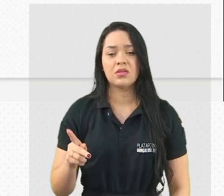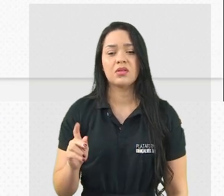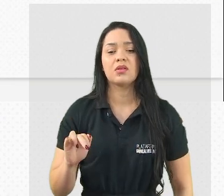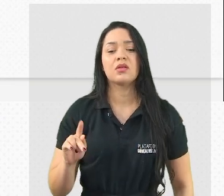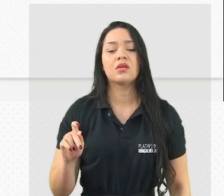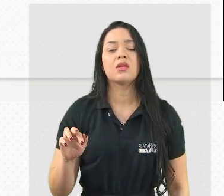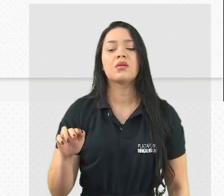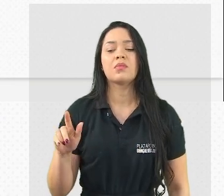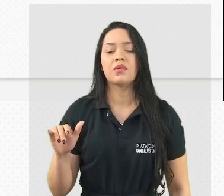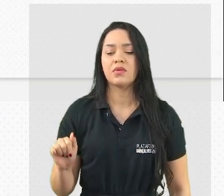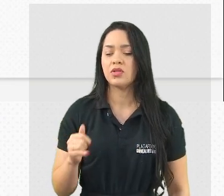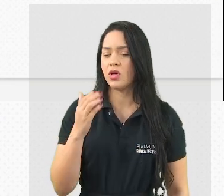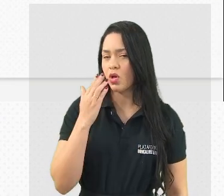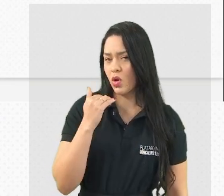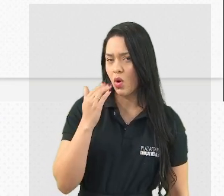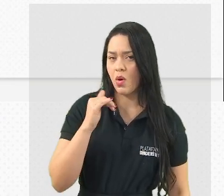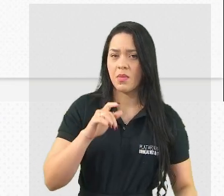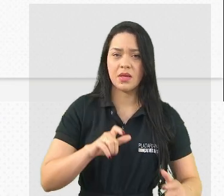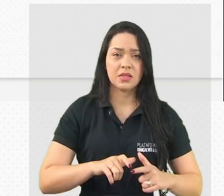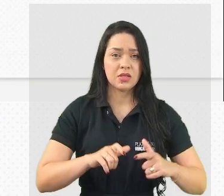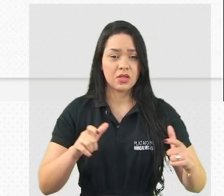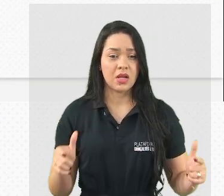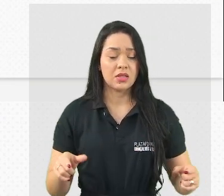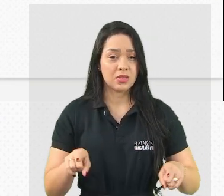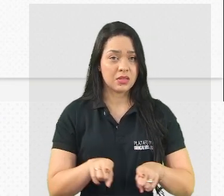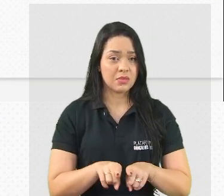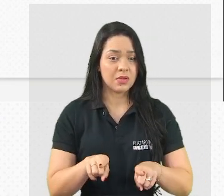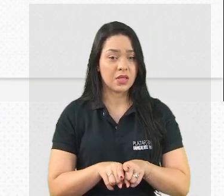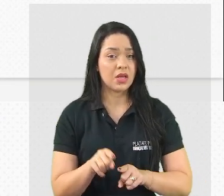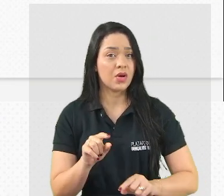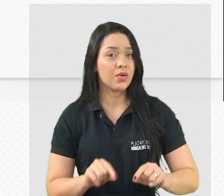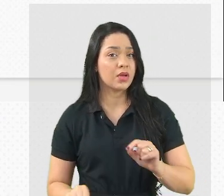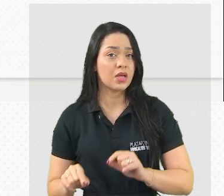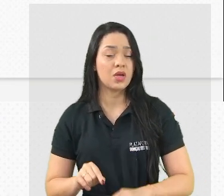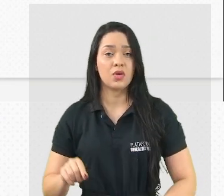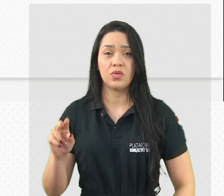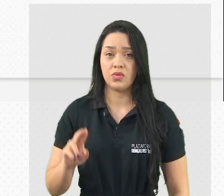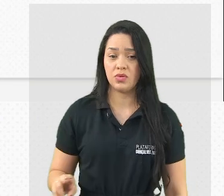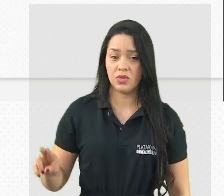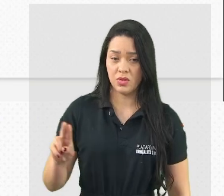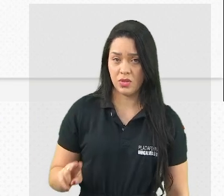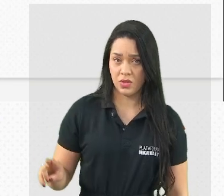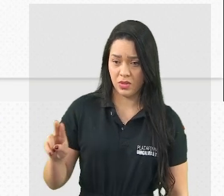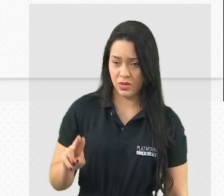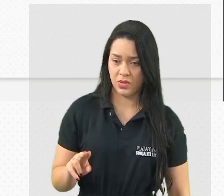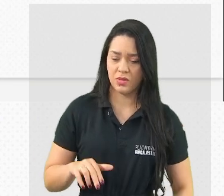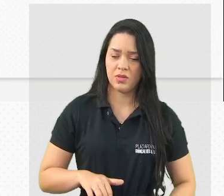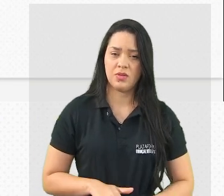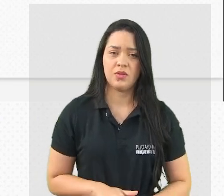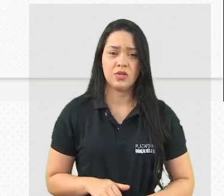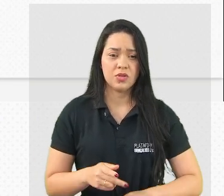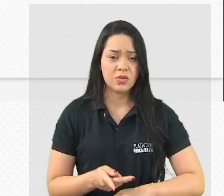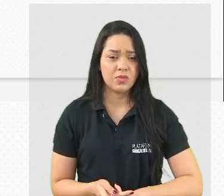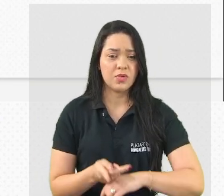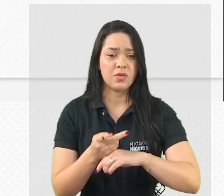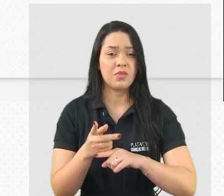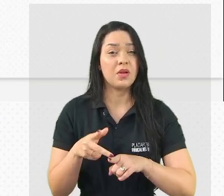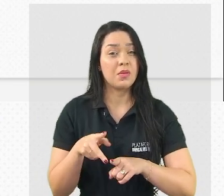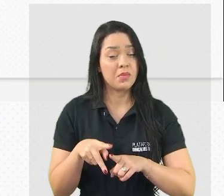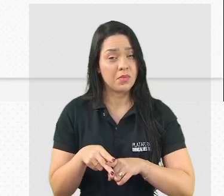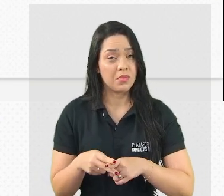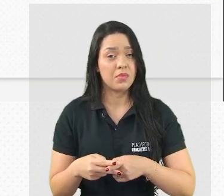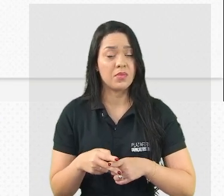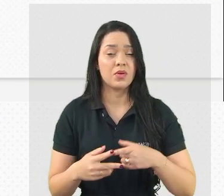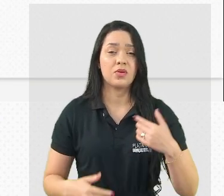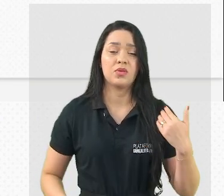ela come de forma exagerada e logo em seguida ela utiliza de métodos compensatórios para a manutenção do seu